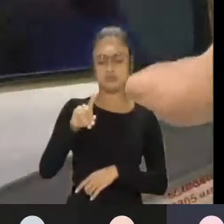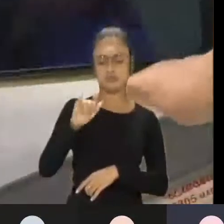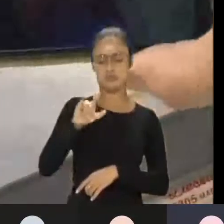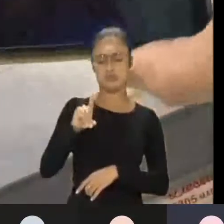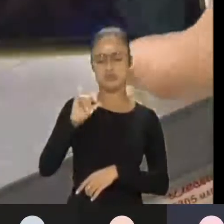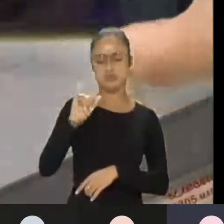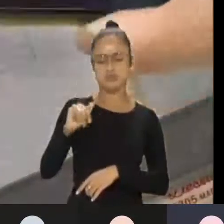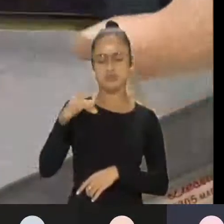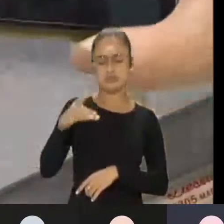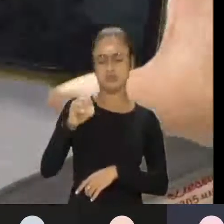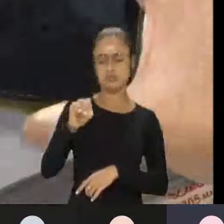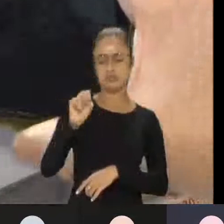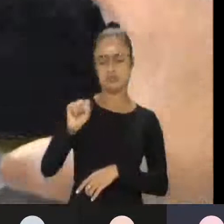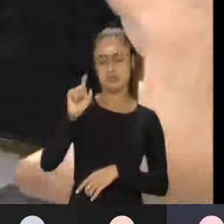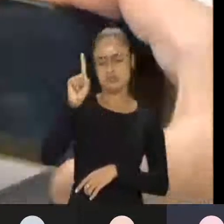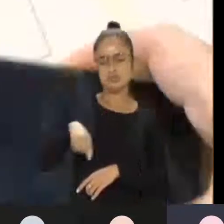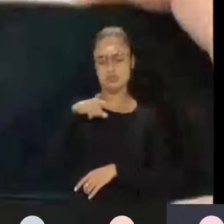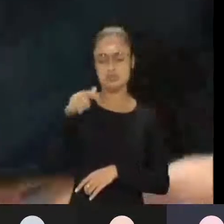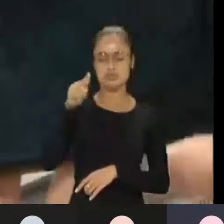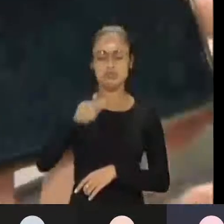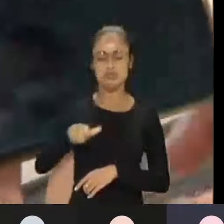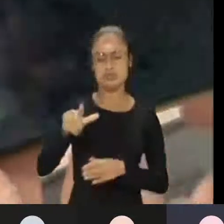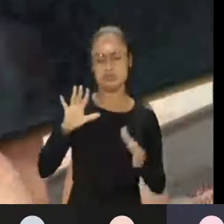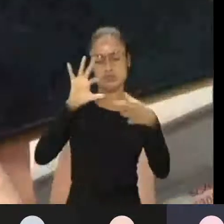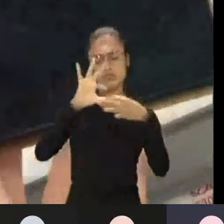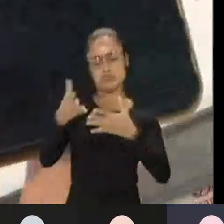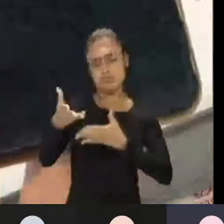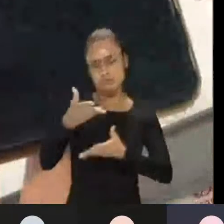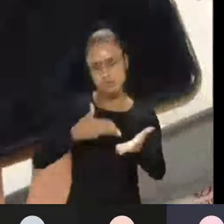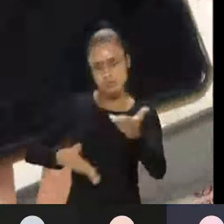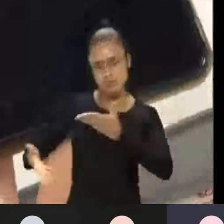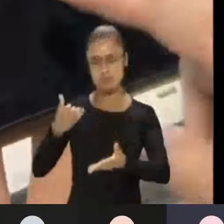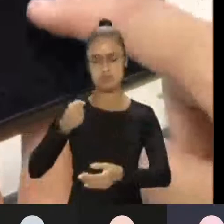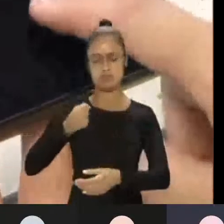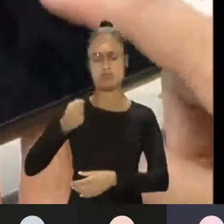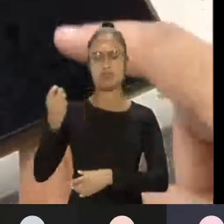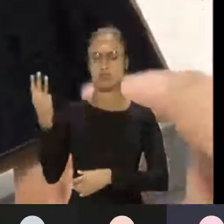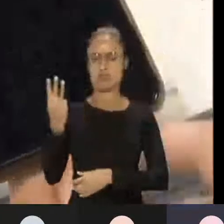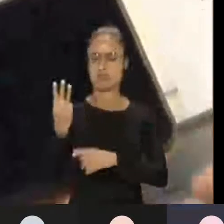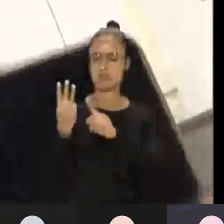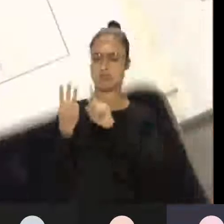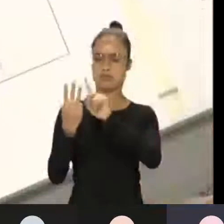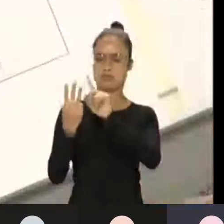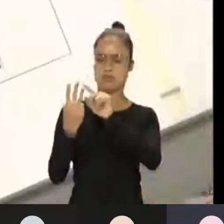consigo projetar no cartão número 3,